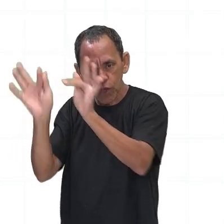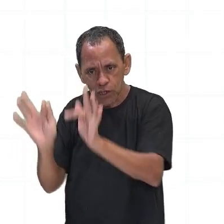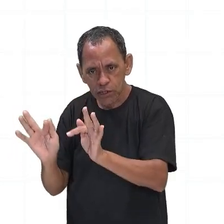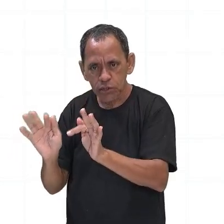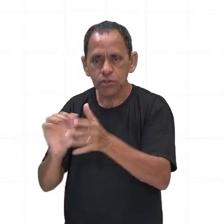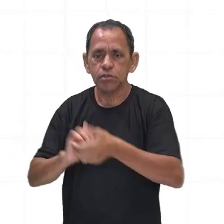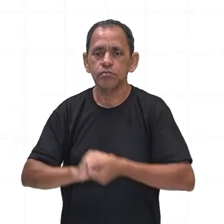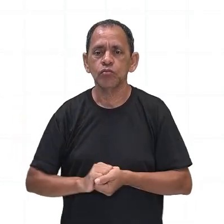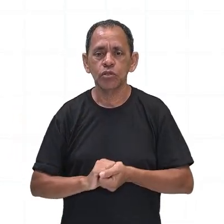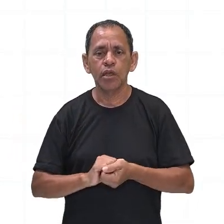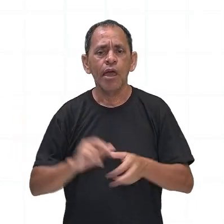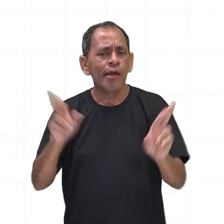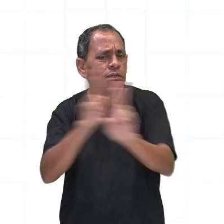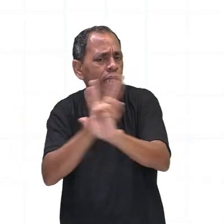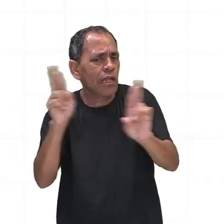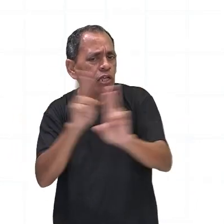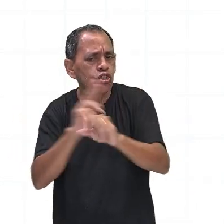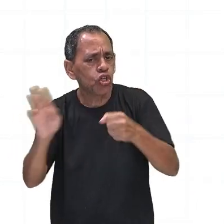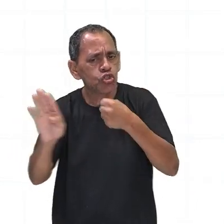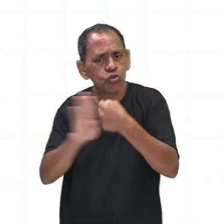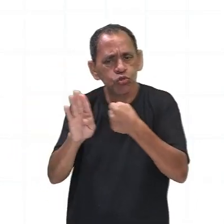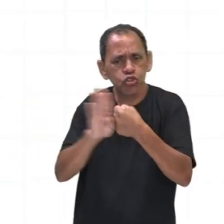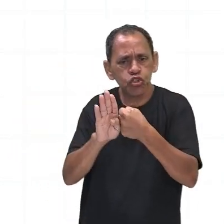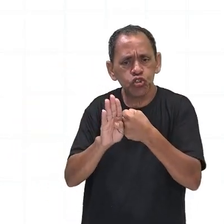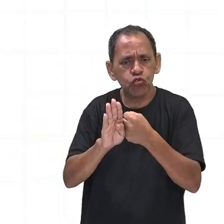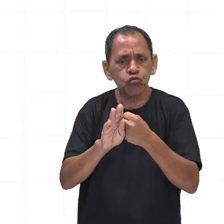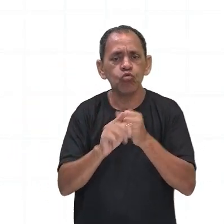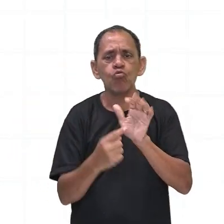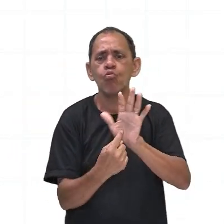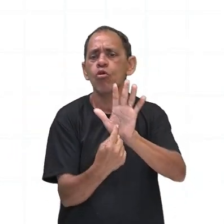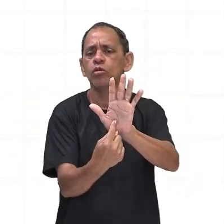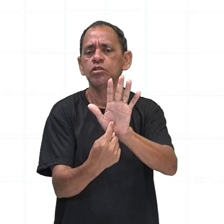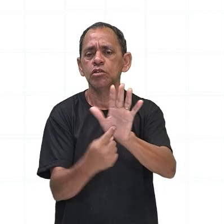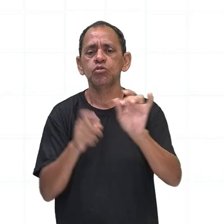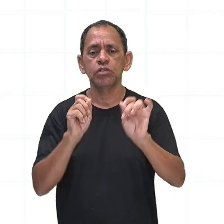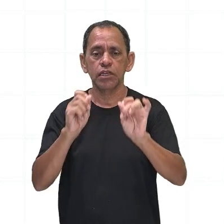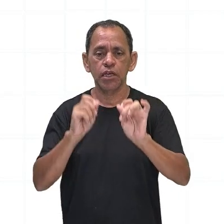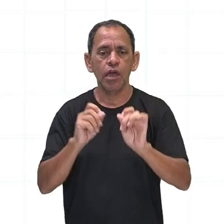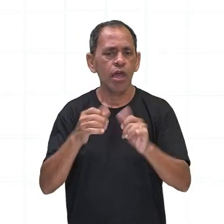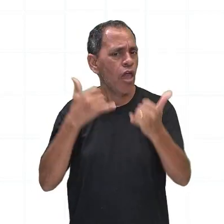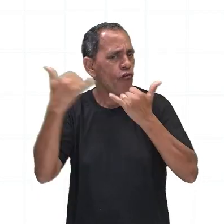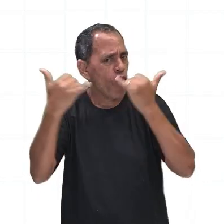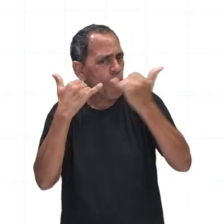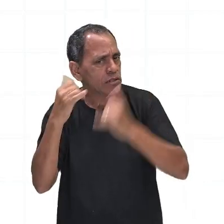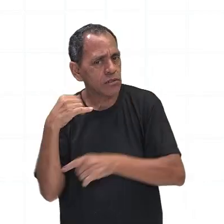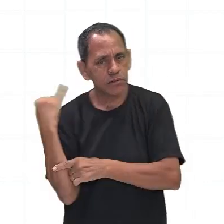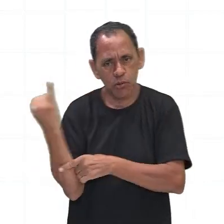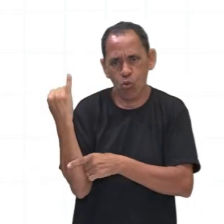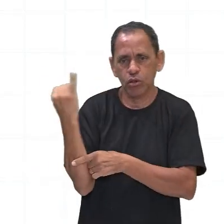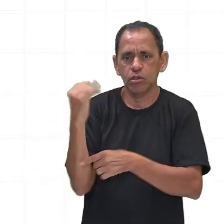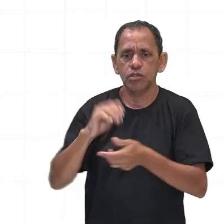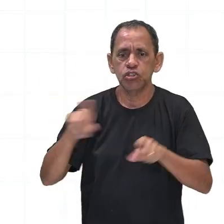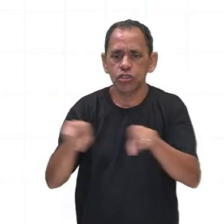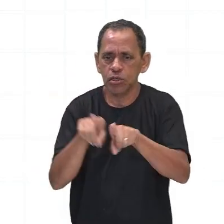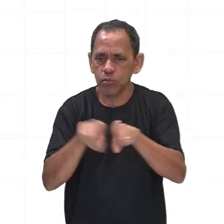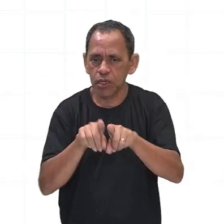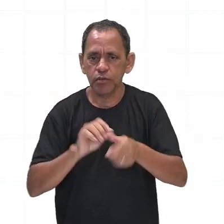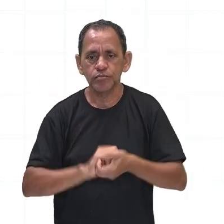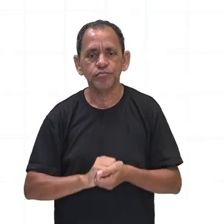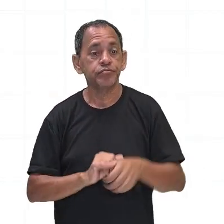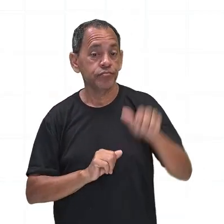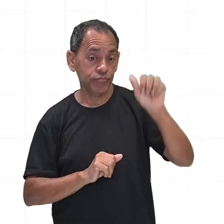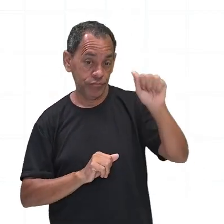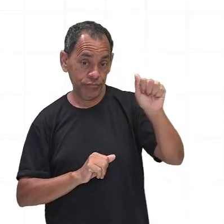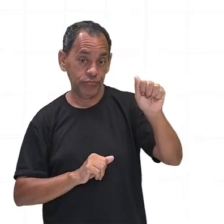esse substantivo, determinando esse substantivo, trazendo aí algumas informações importantes. Ó, o artigo a